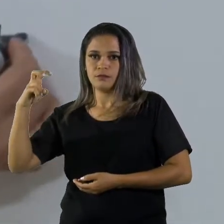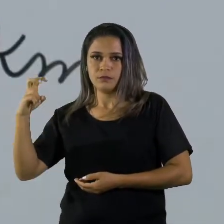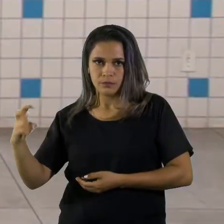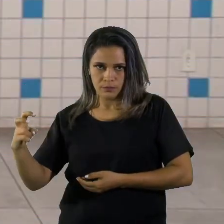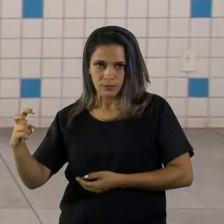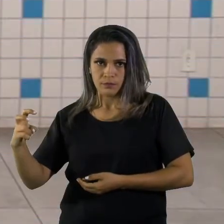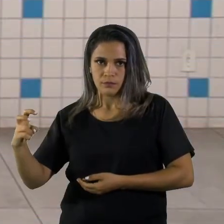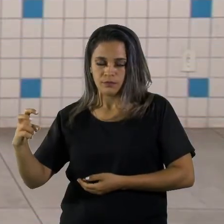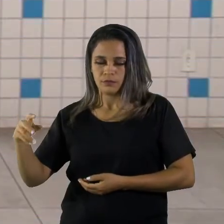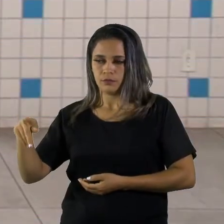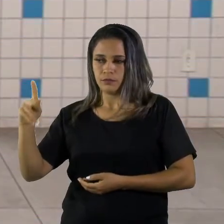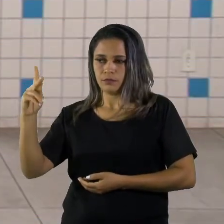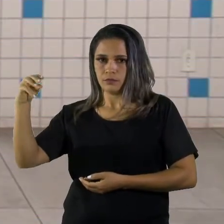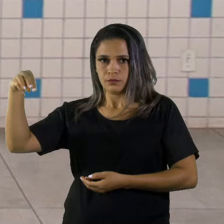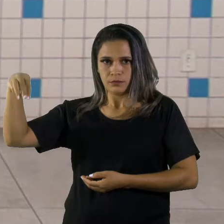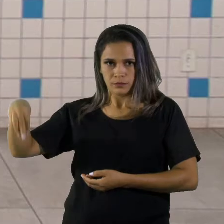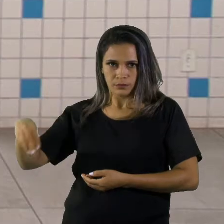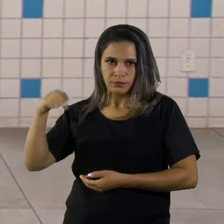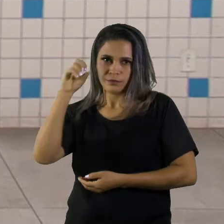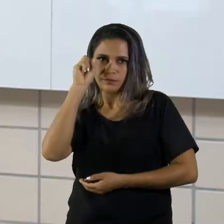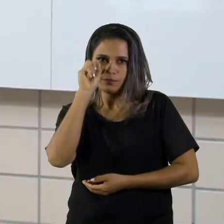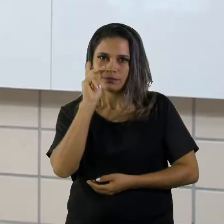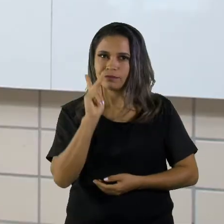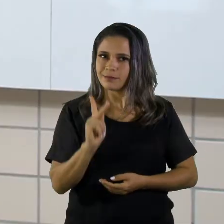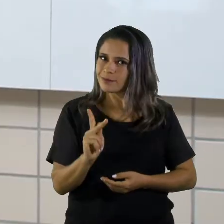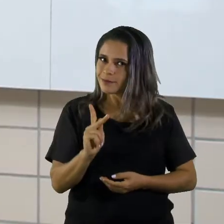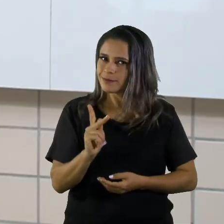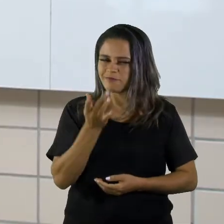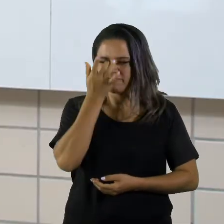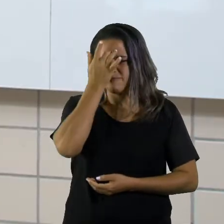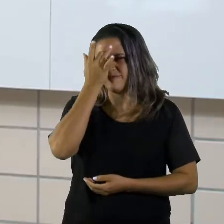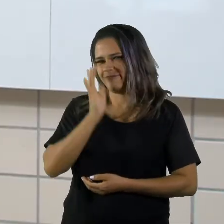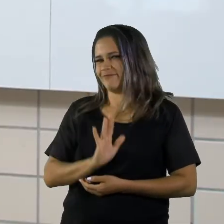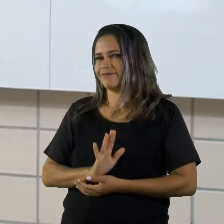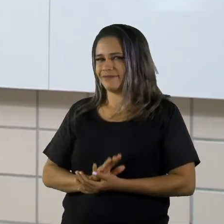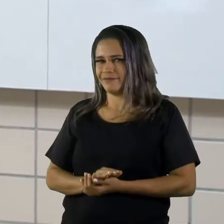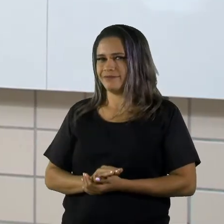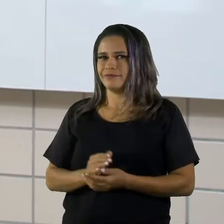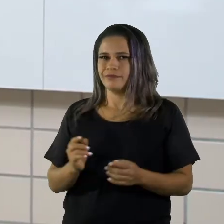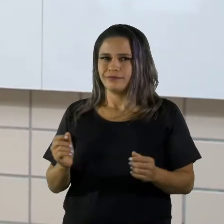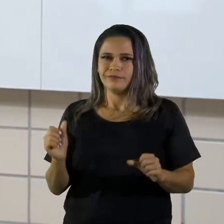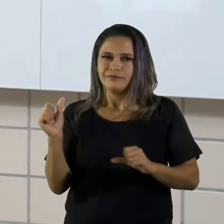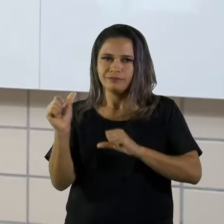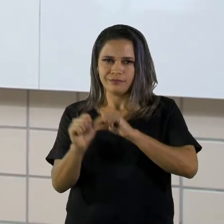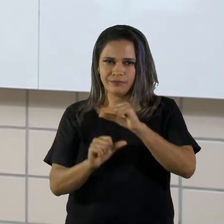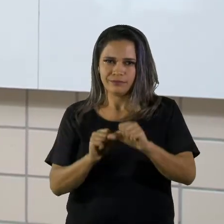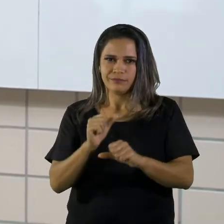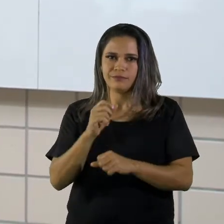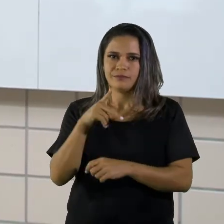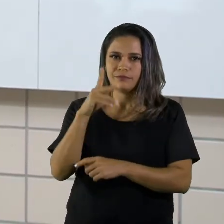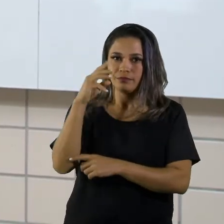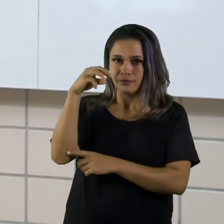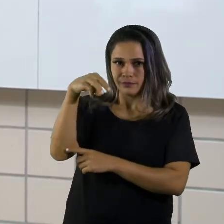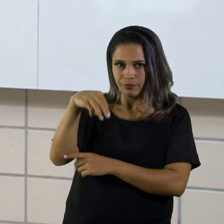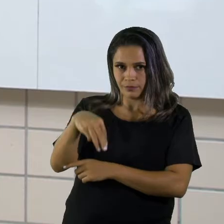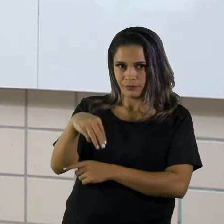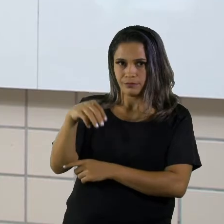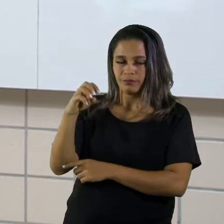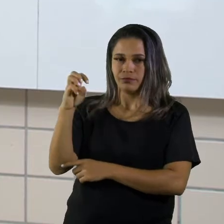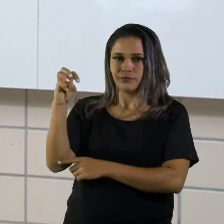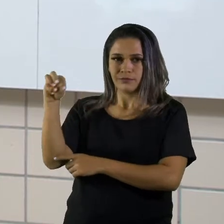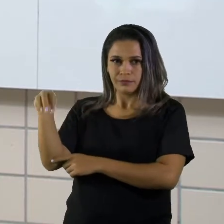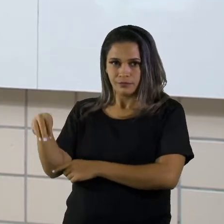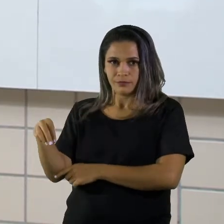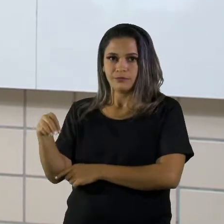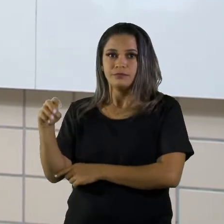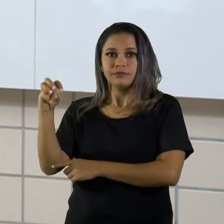0,5 quilômetros, ok, pessoal? Muito fácil, né? Transformamos quilômetros em metros e metros em